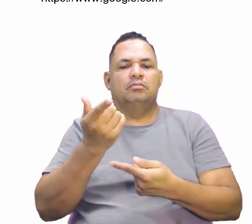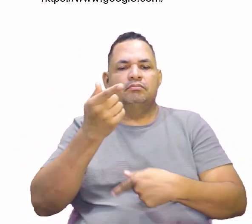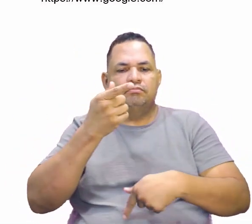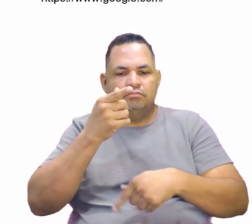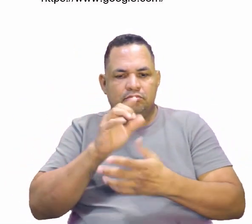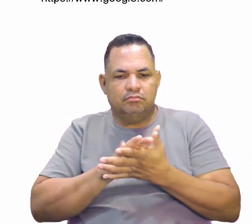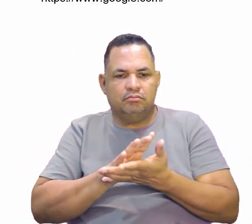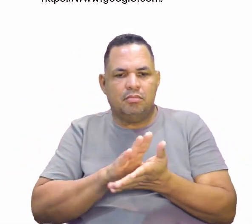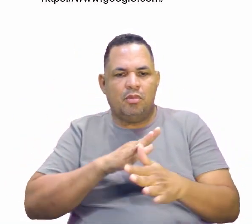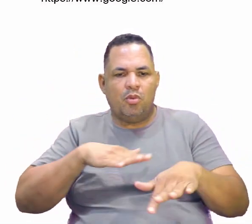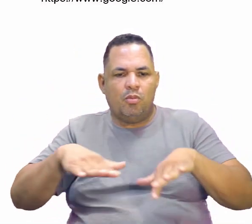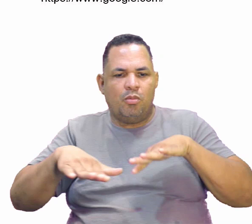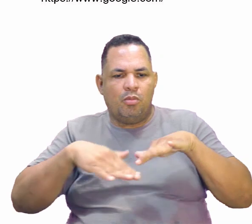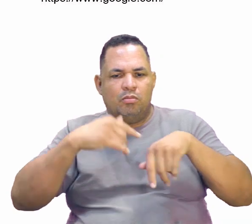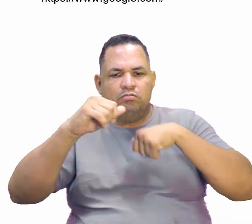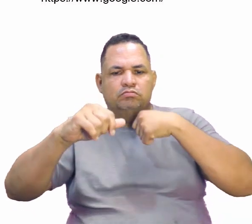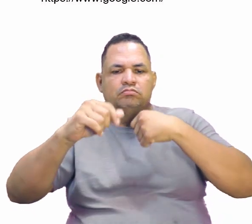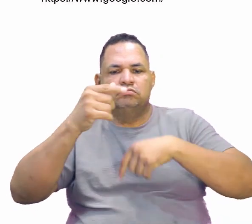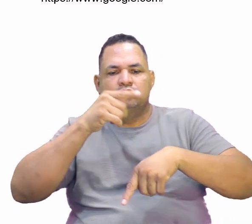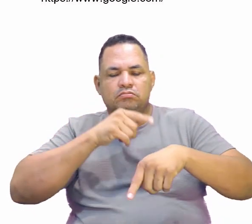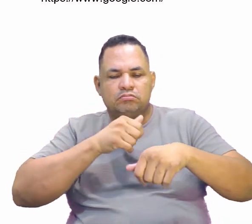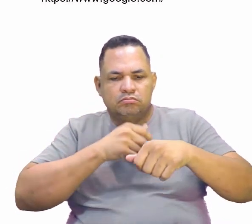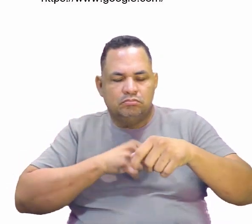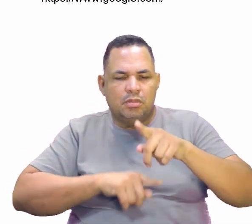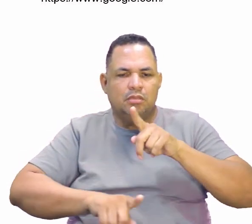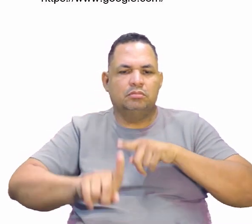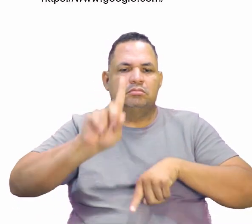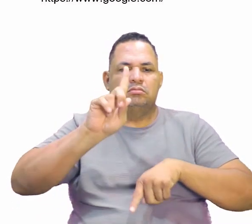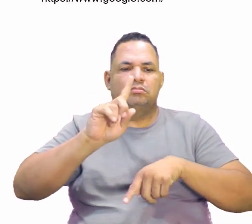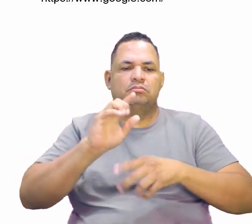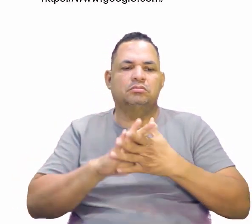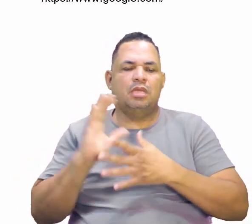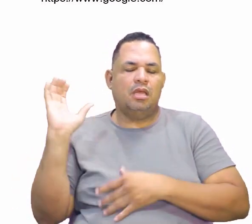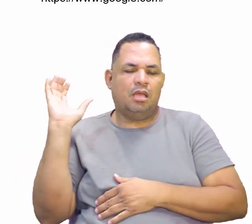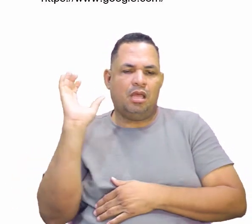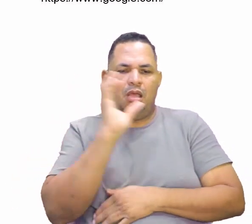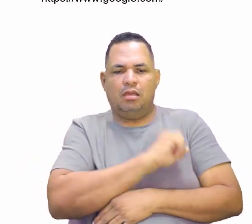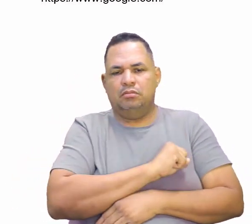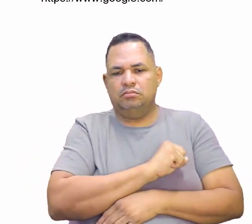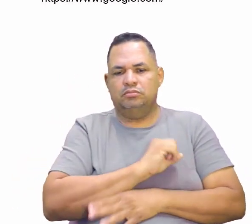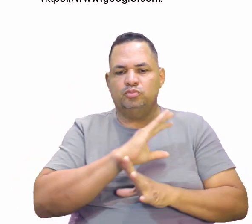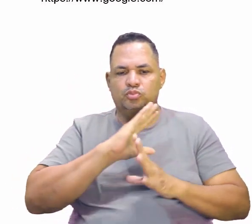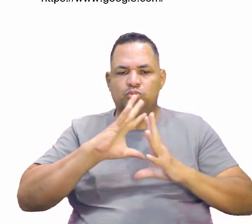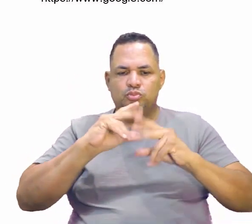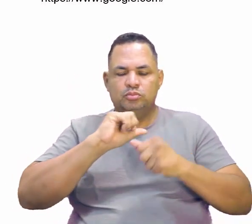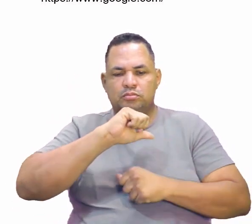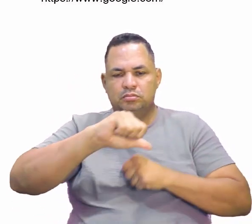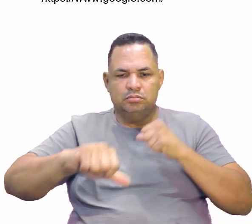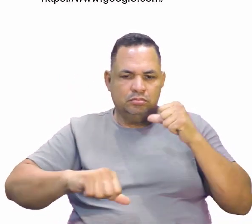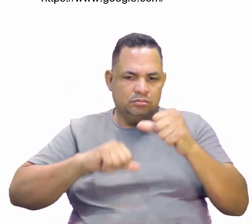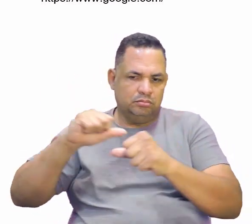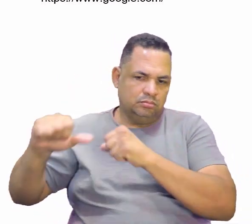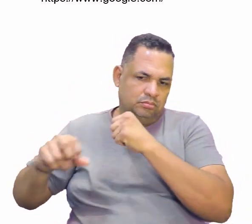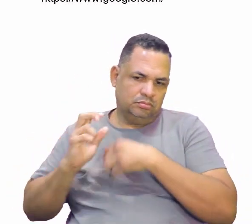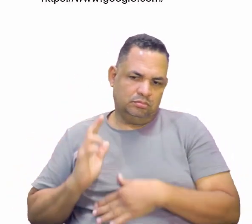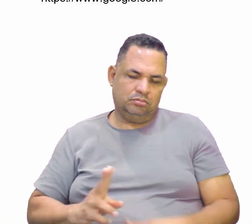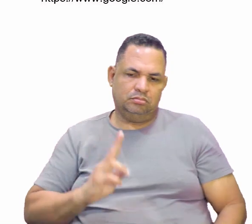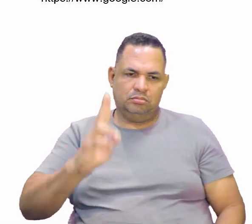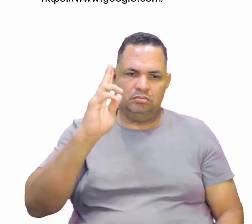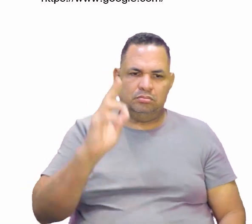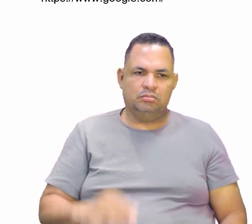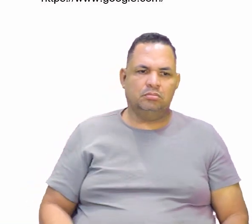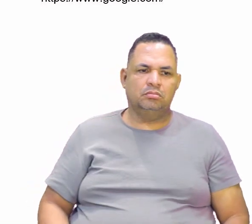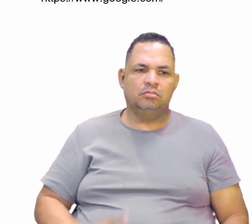constante movimento, velocidade, a arte dinâmica, tudo a ver aqui com a obra ao lado. E